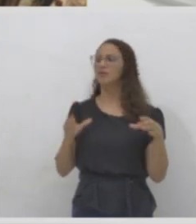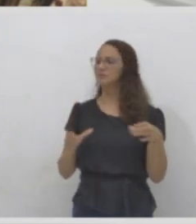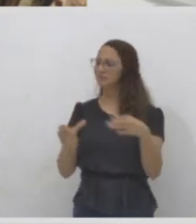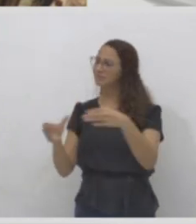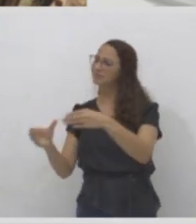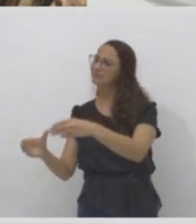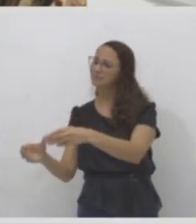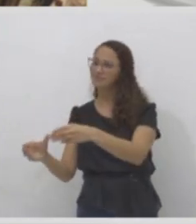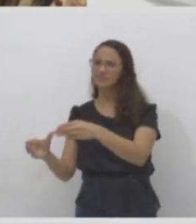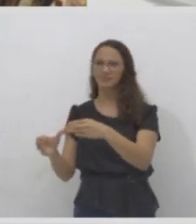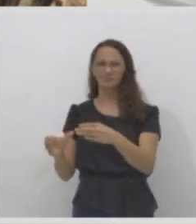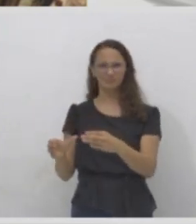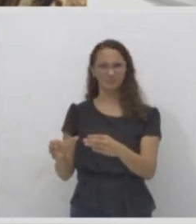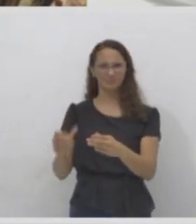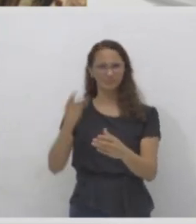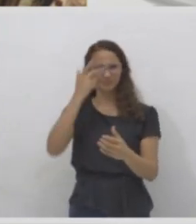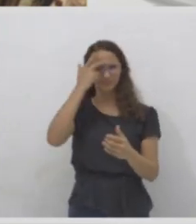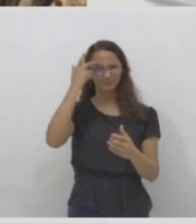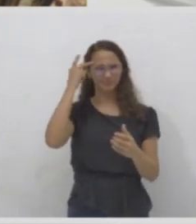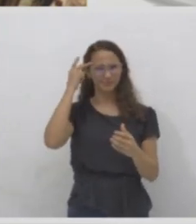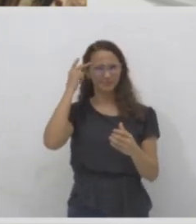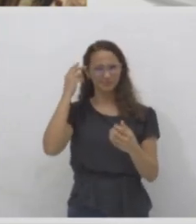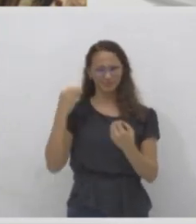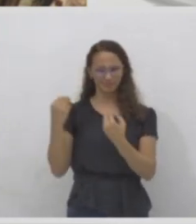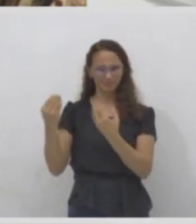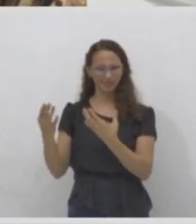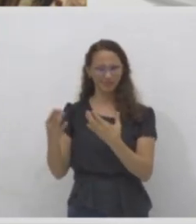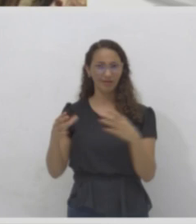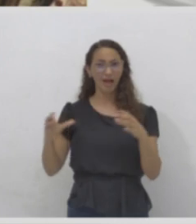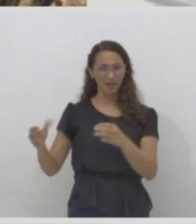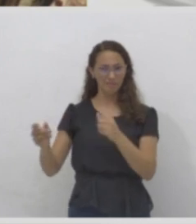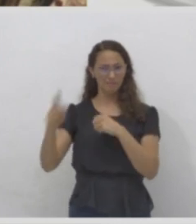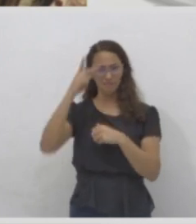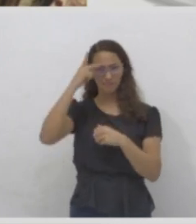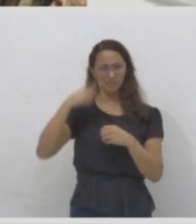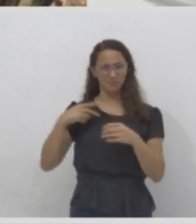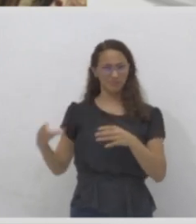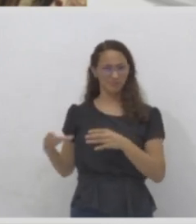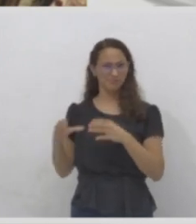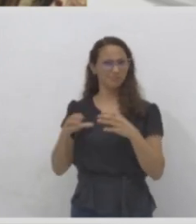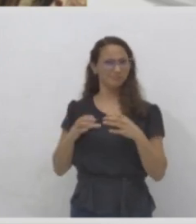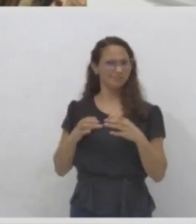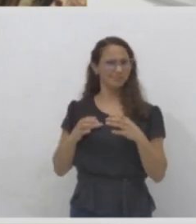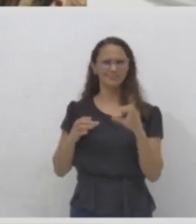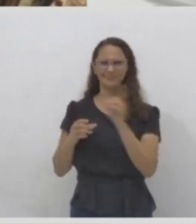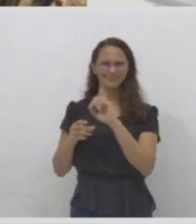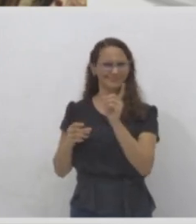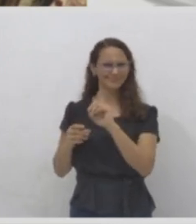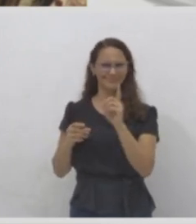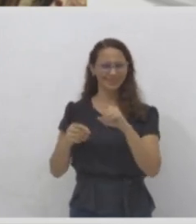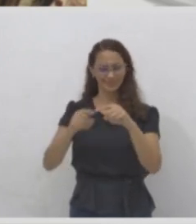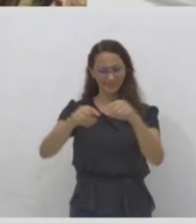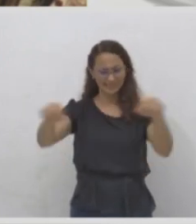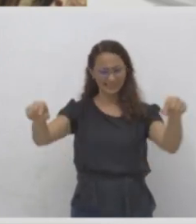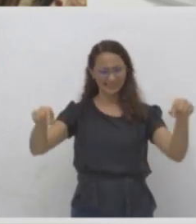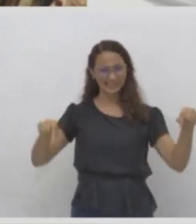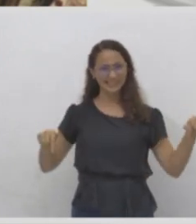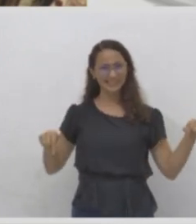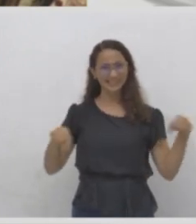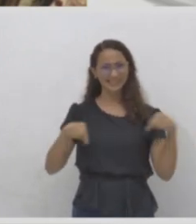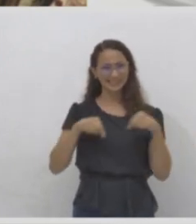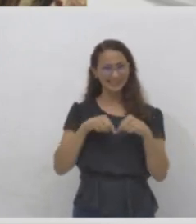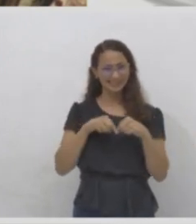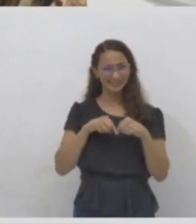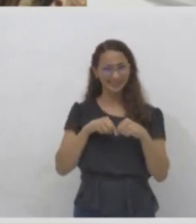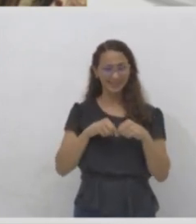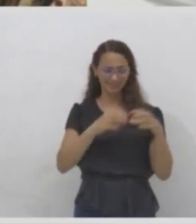convidados. Como assim, professora, para levar? Não. Essas escarradeiras, elas eram depositadas nas salas porque